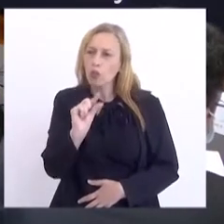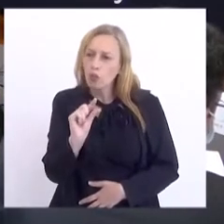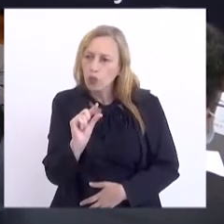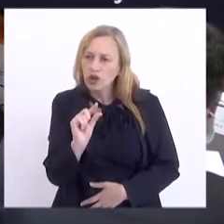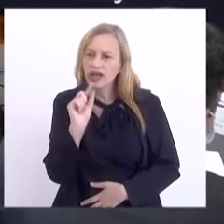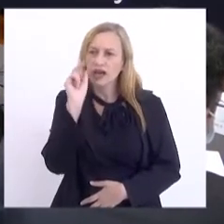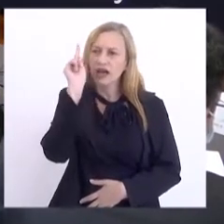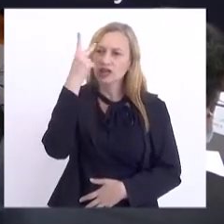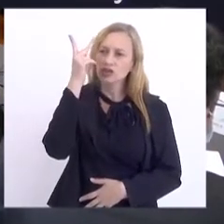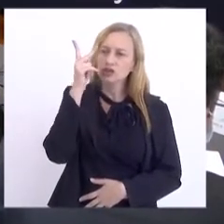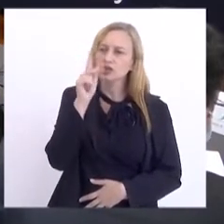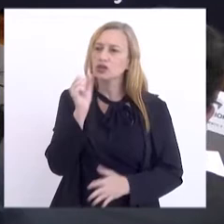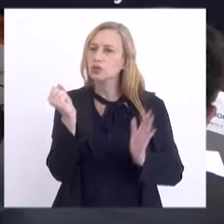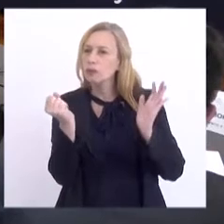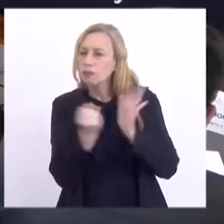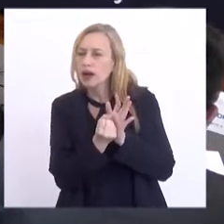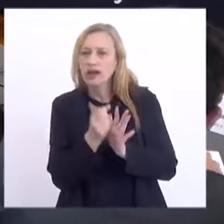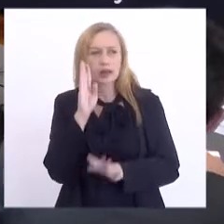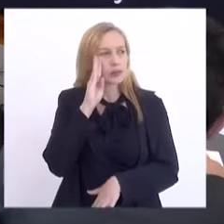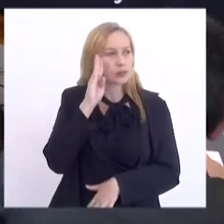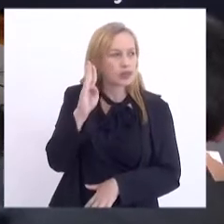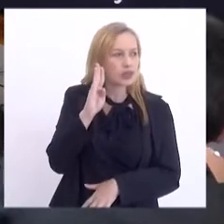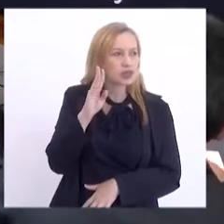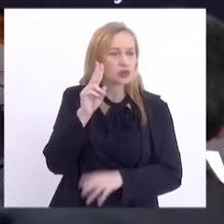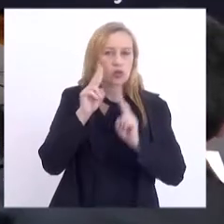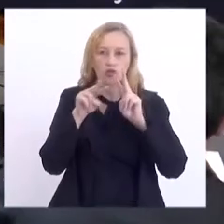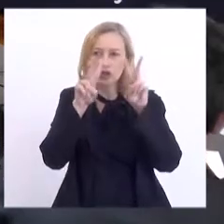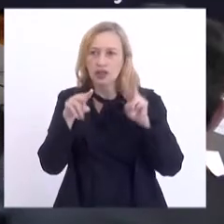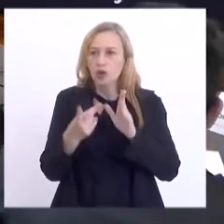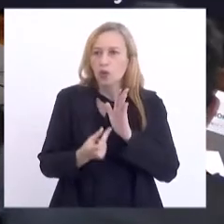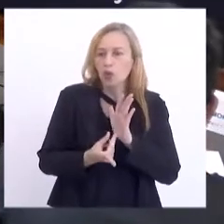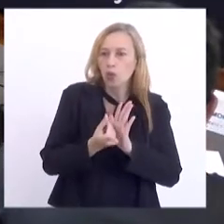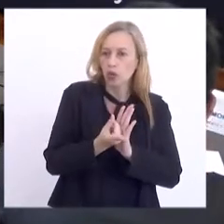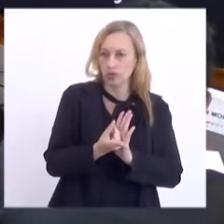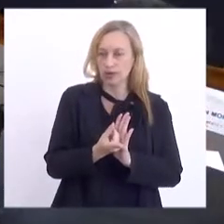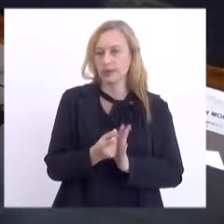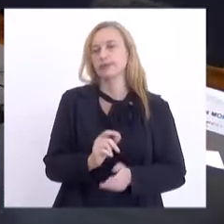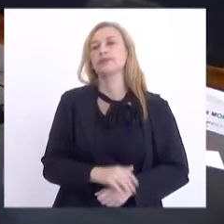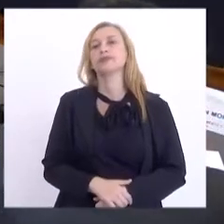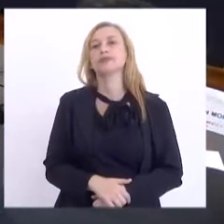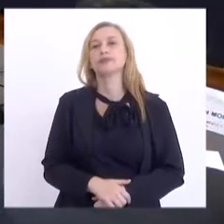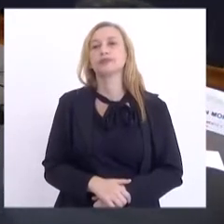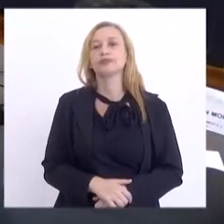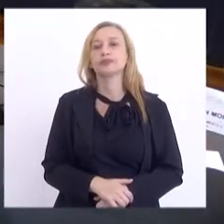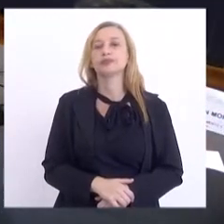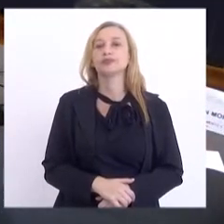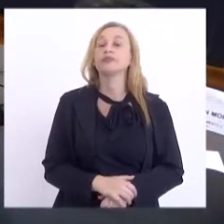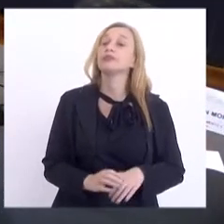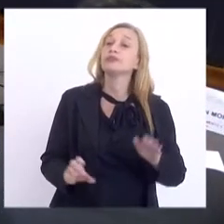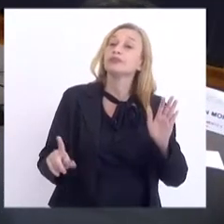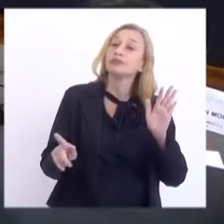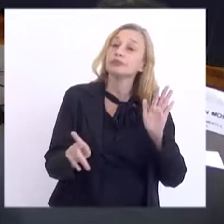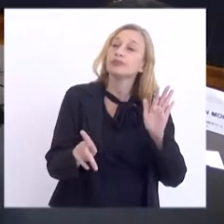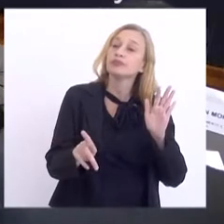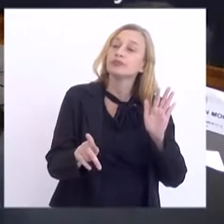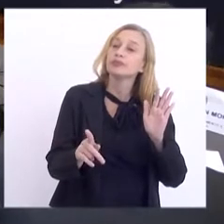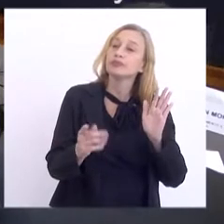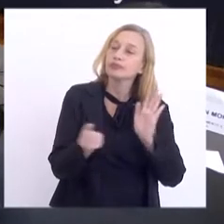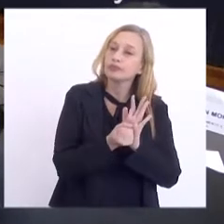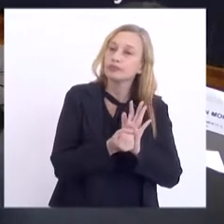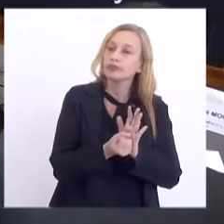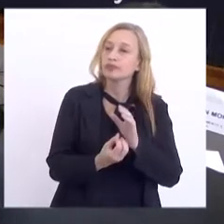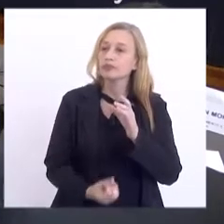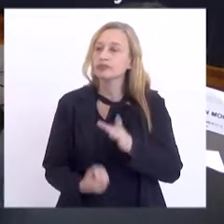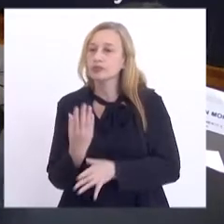a história do pacto principalmente do ponto de vista orçamentário o pacto nasceu em março